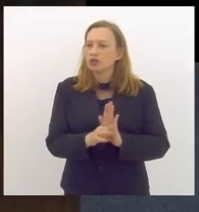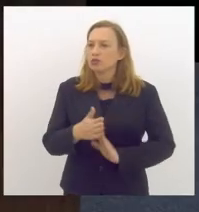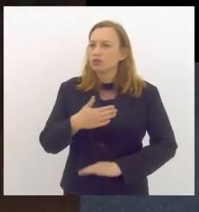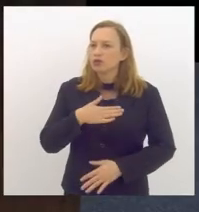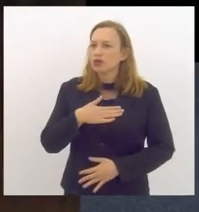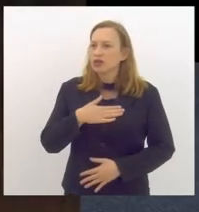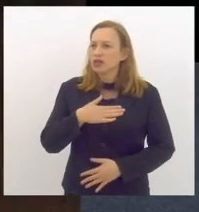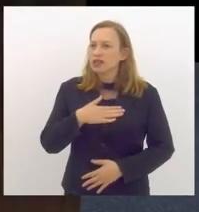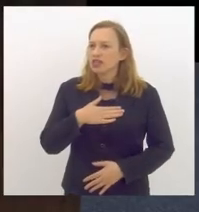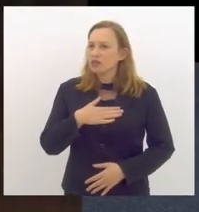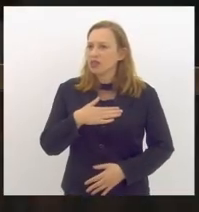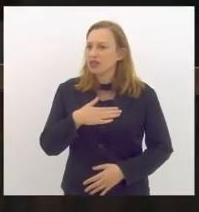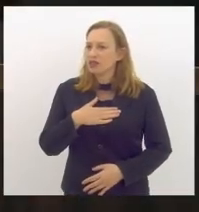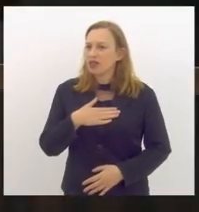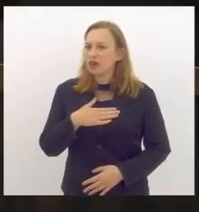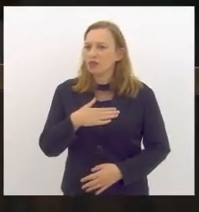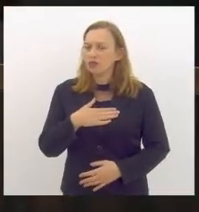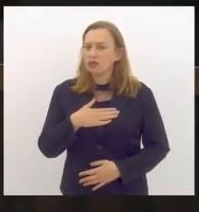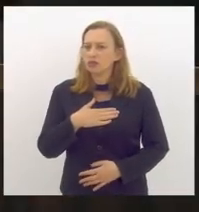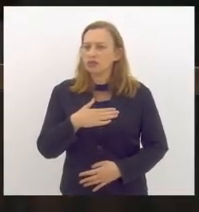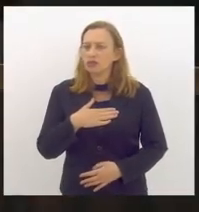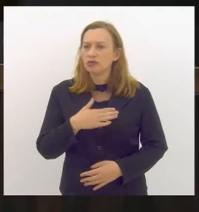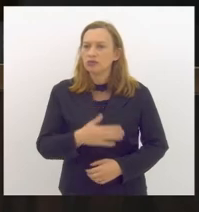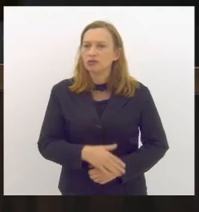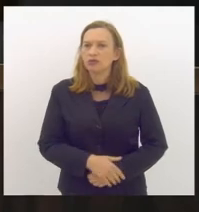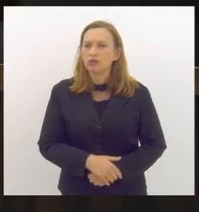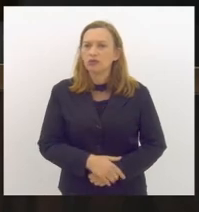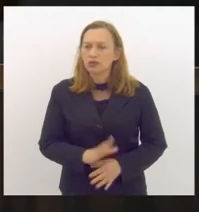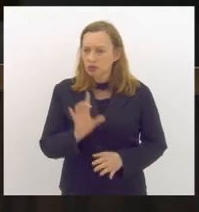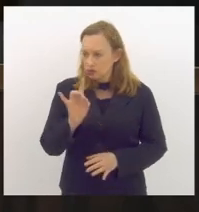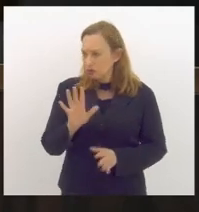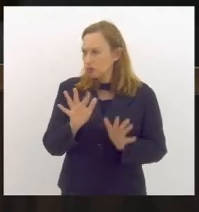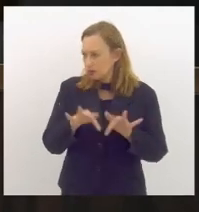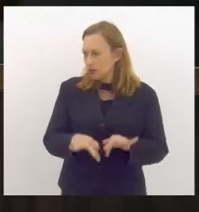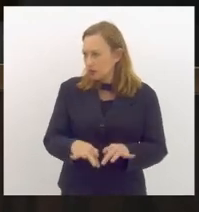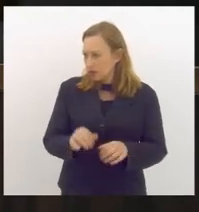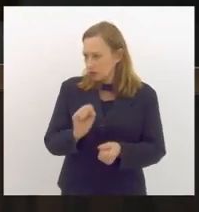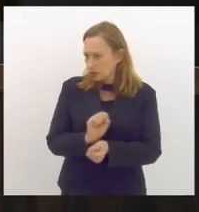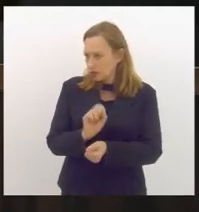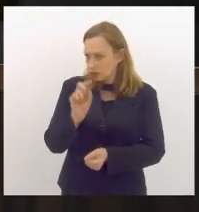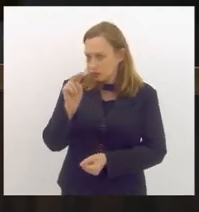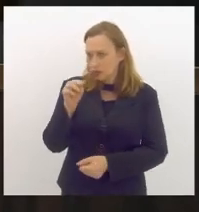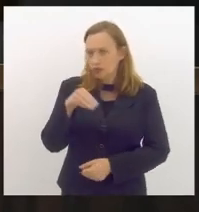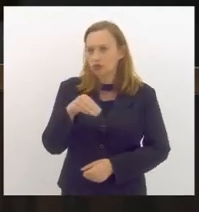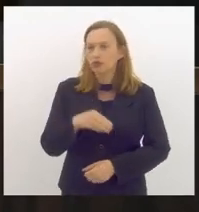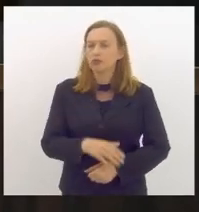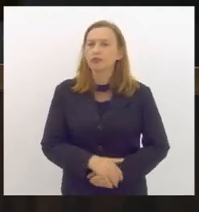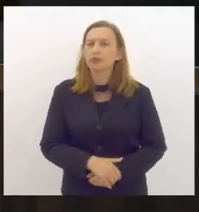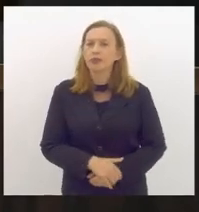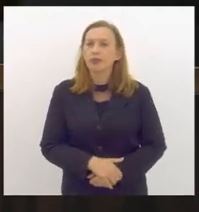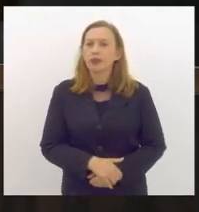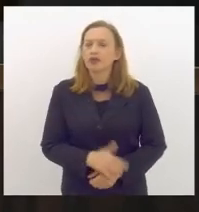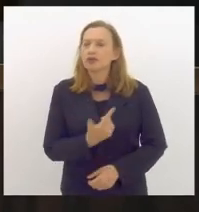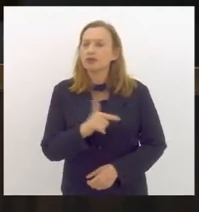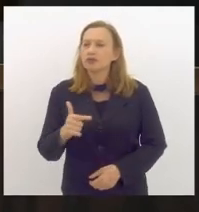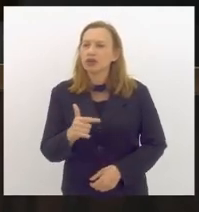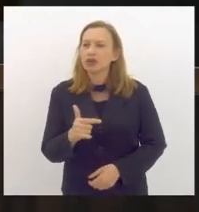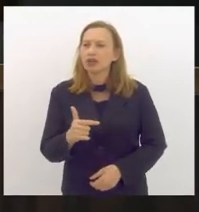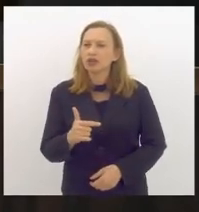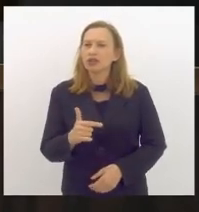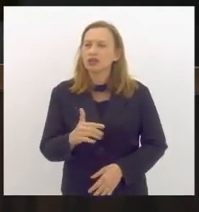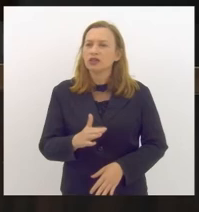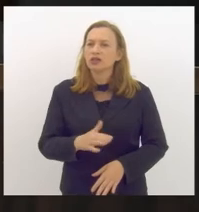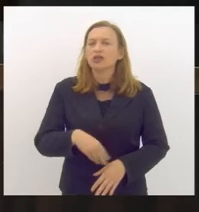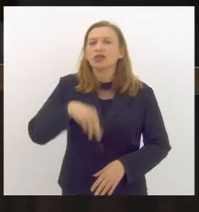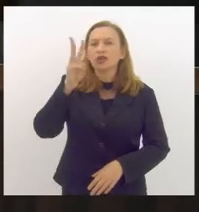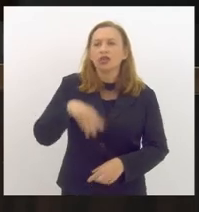Pretas. Tá, deixa eu só encerrar isso aqui, só um minutinho. Tá bom. Não havendo mais quem